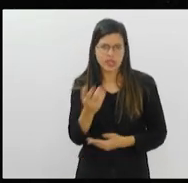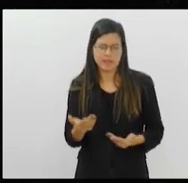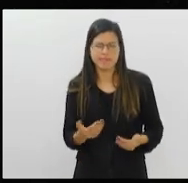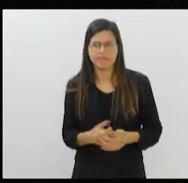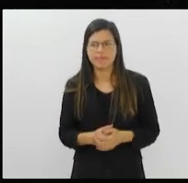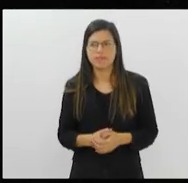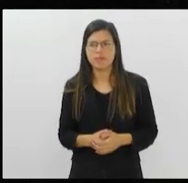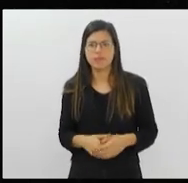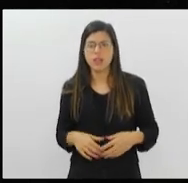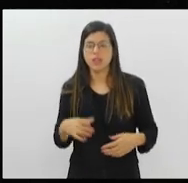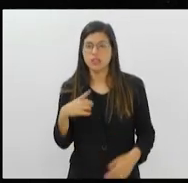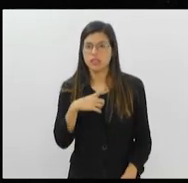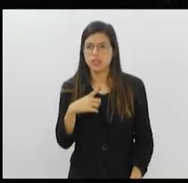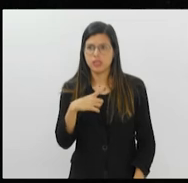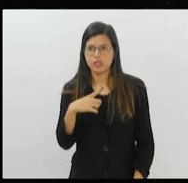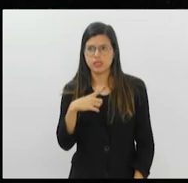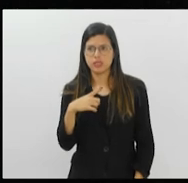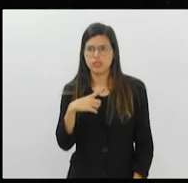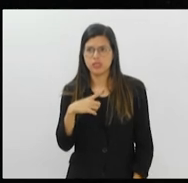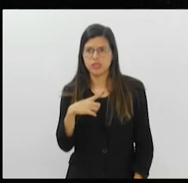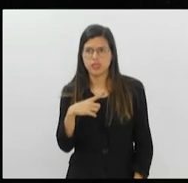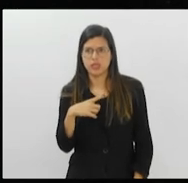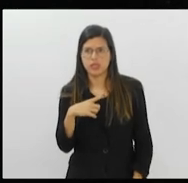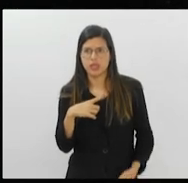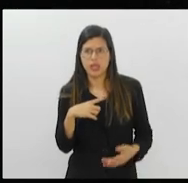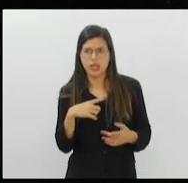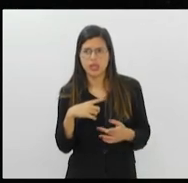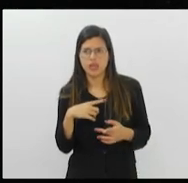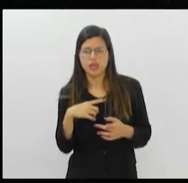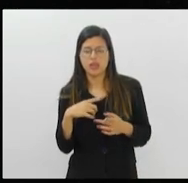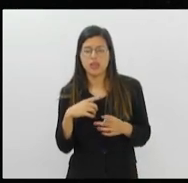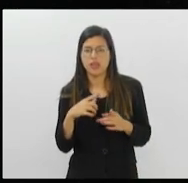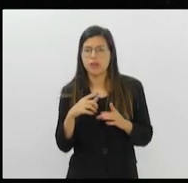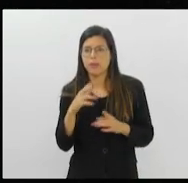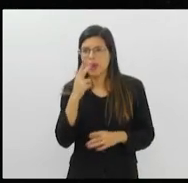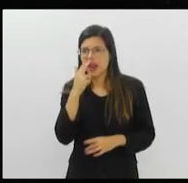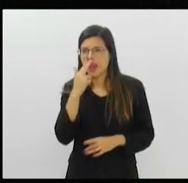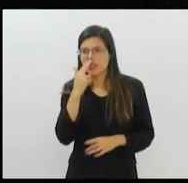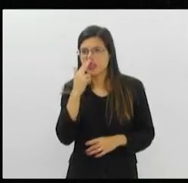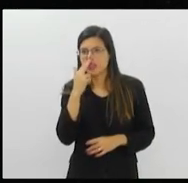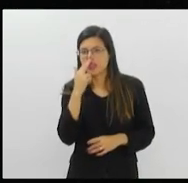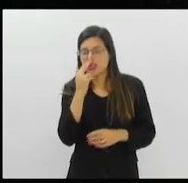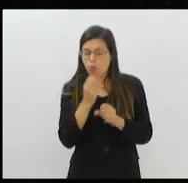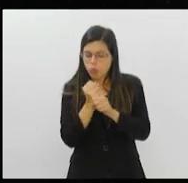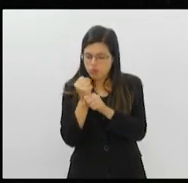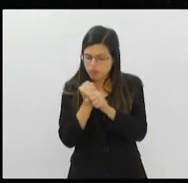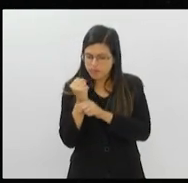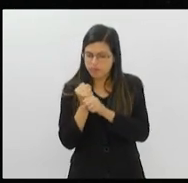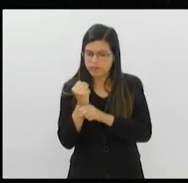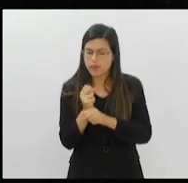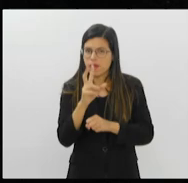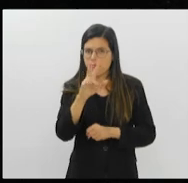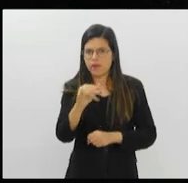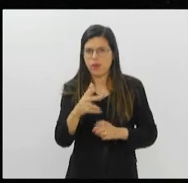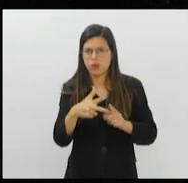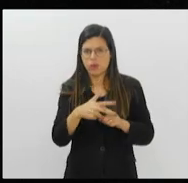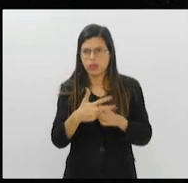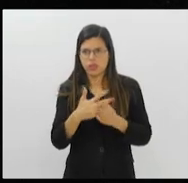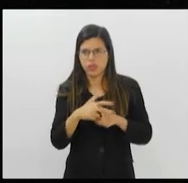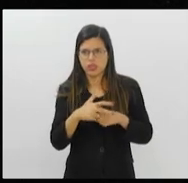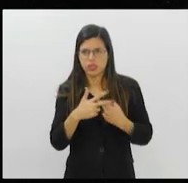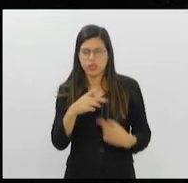a gente tem uma previsão que, no tempo, esse assunto seja corrigido. Deputado